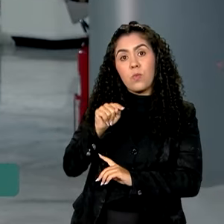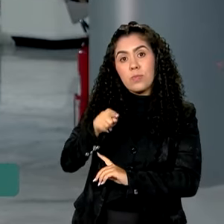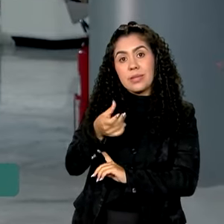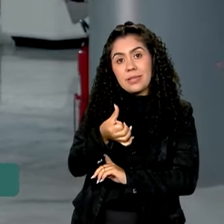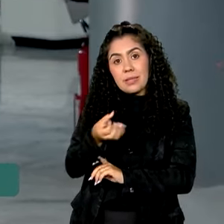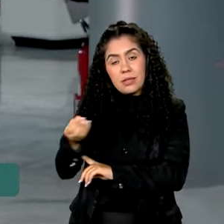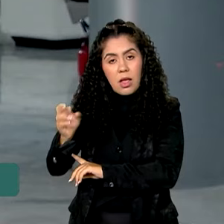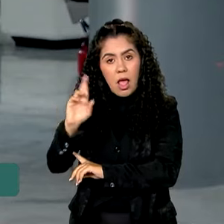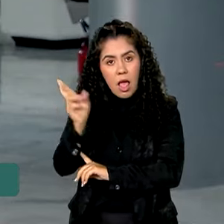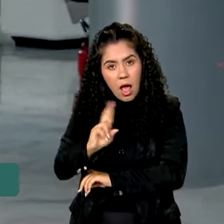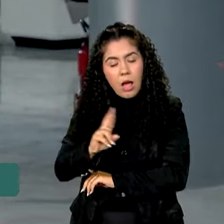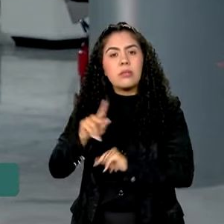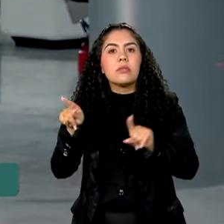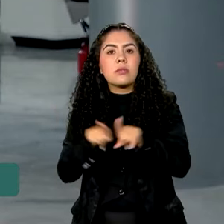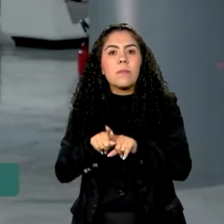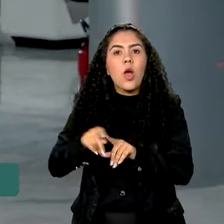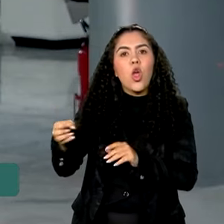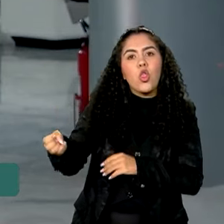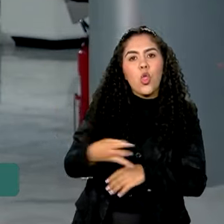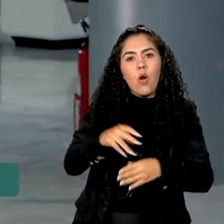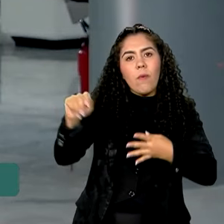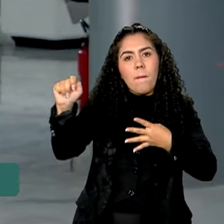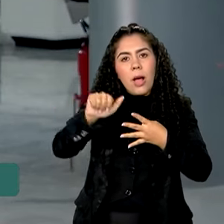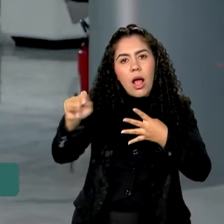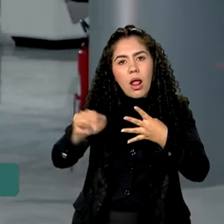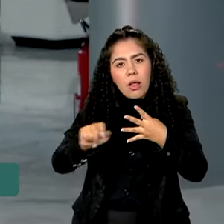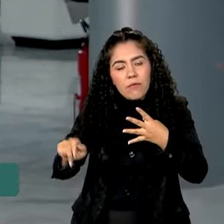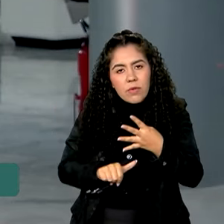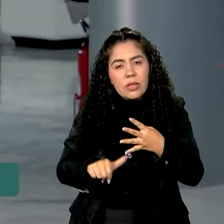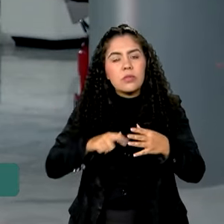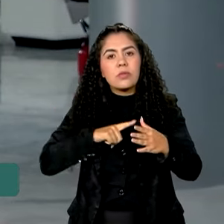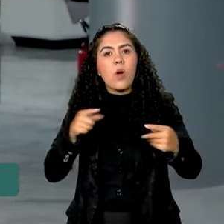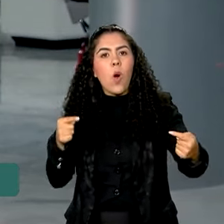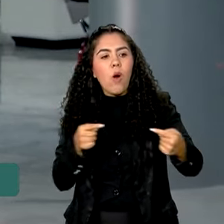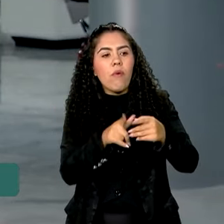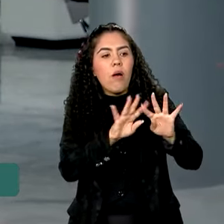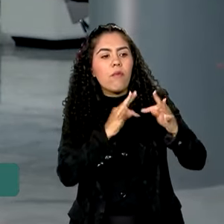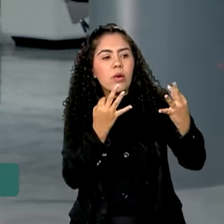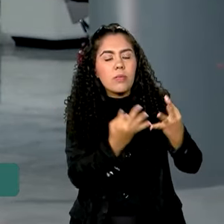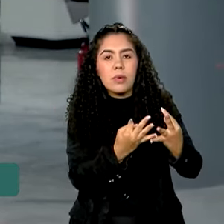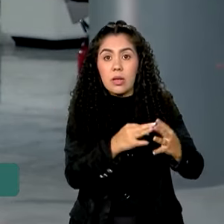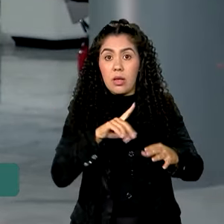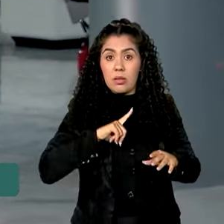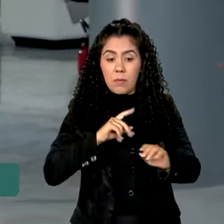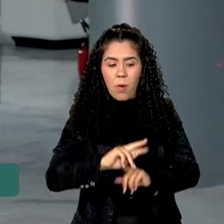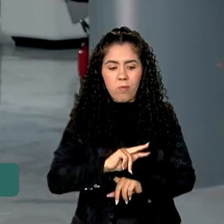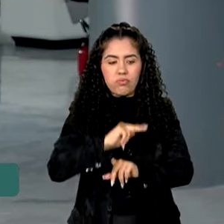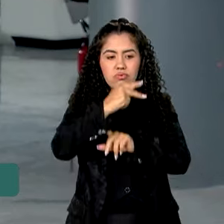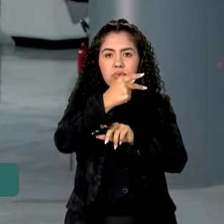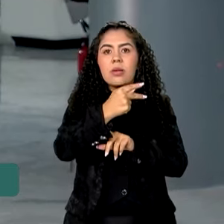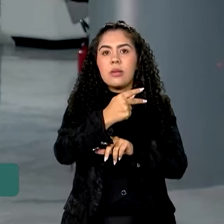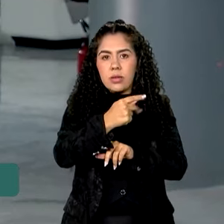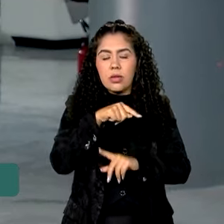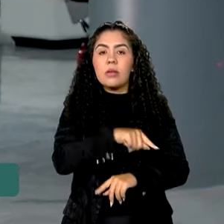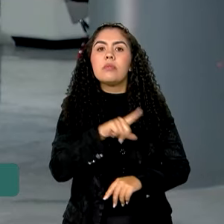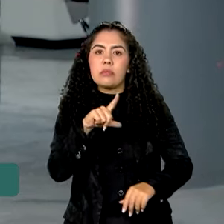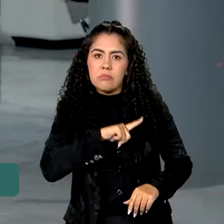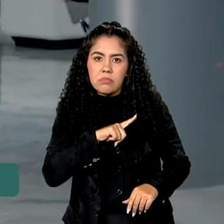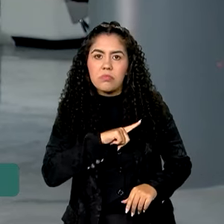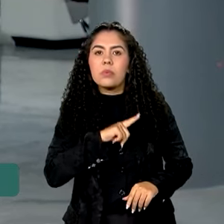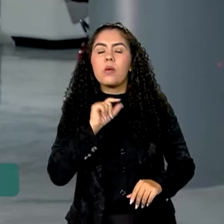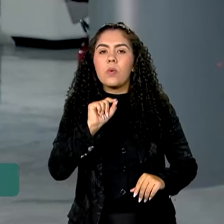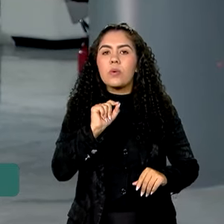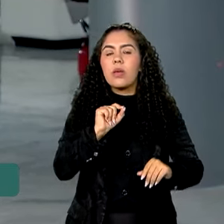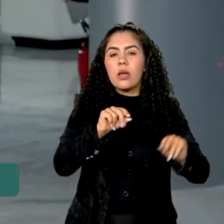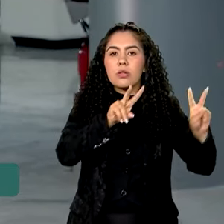benefícios, de acordo com a composição familiar, o valor do benefício médio aumentou e gerou efeitos ainda maiores